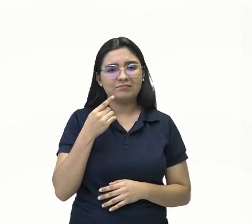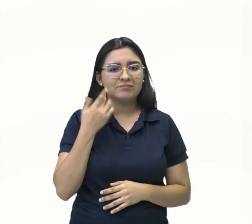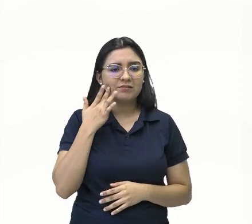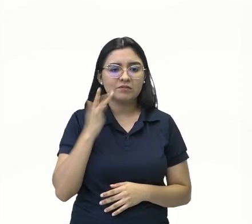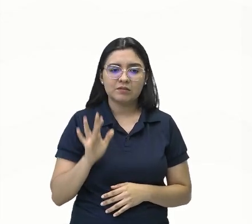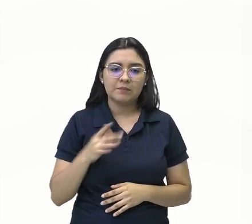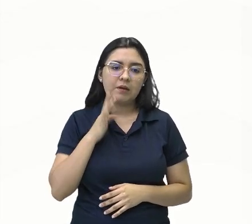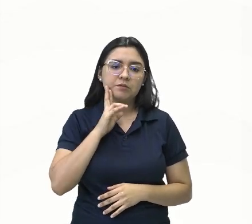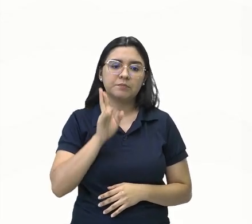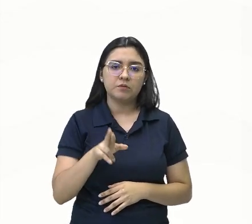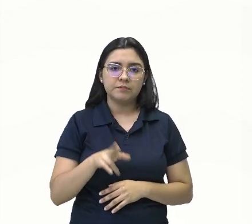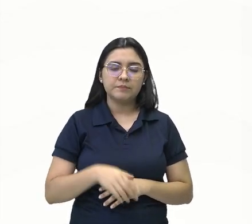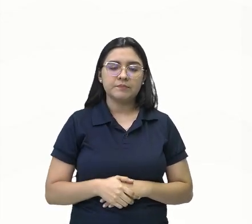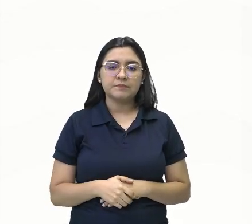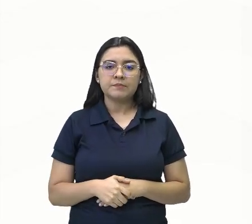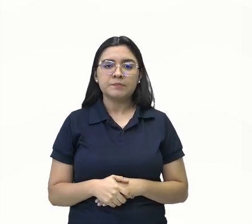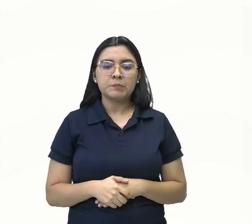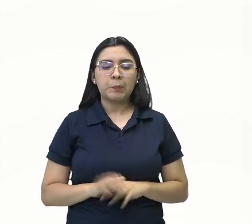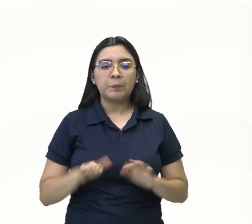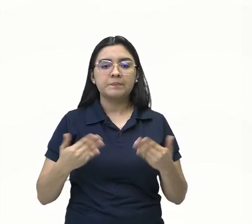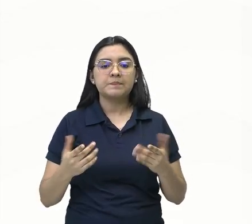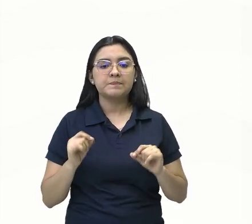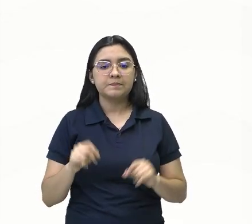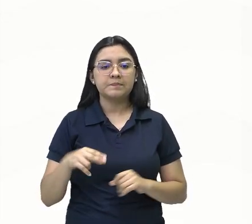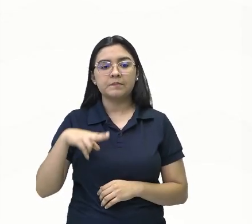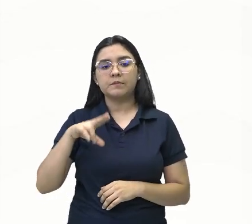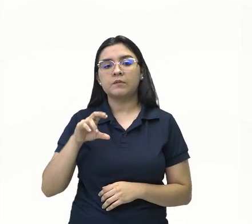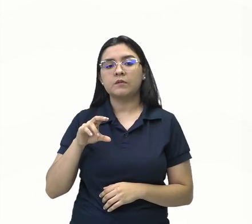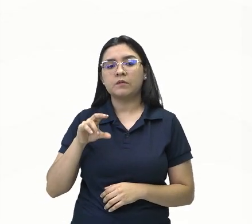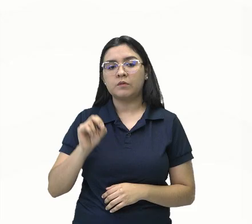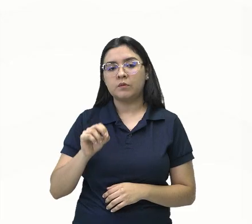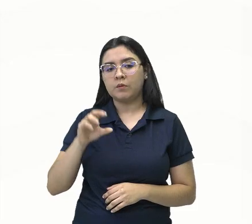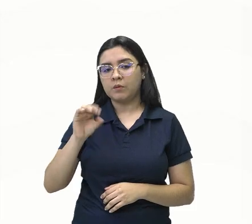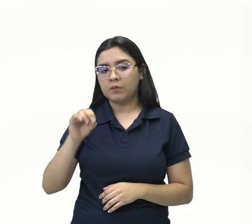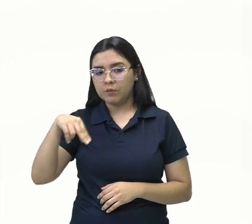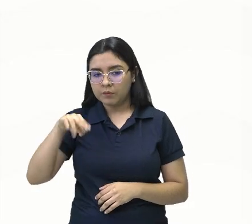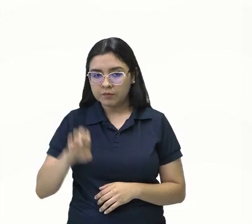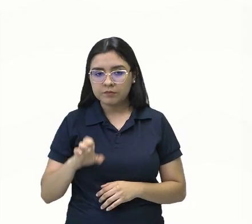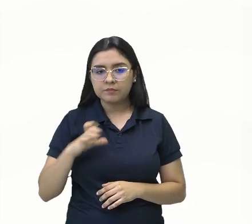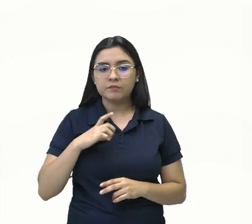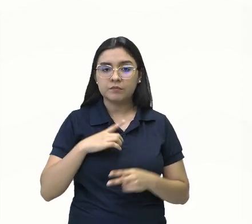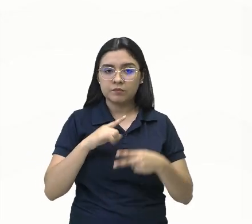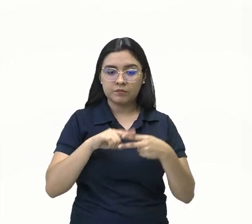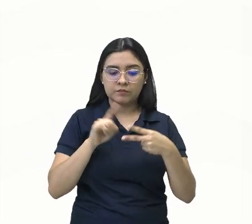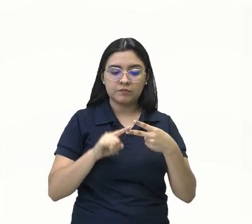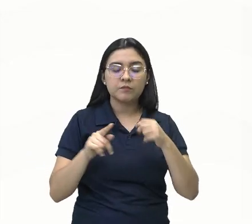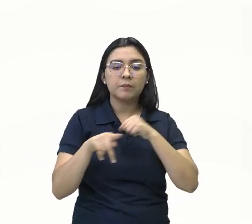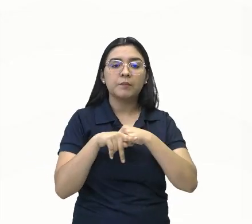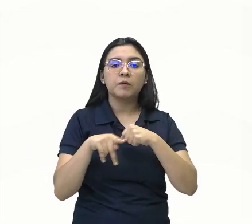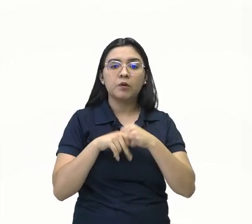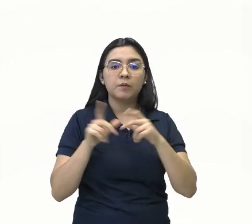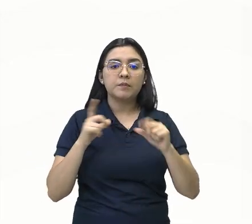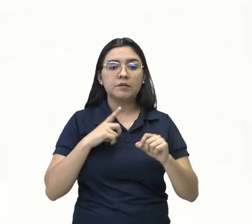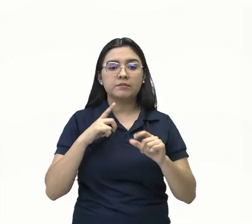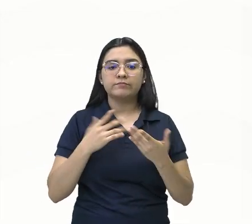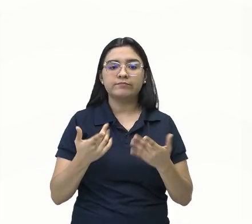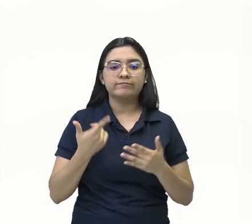a resposta, tá certo? Então, nobody and no one são dois pronomes